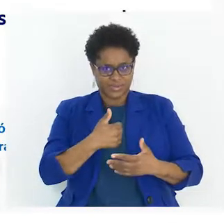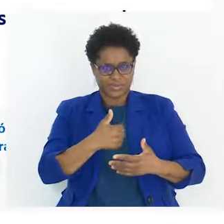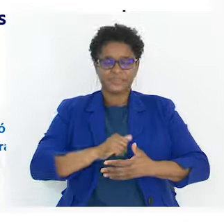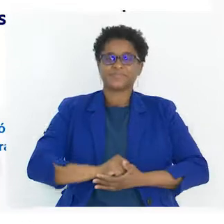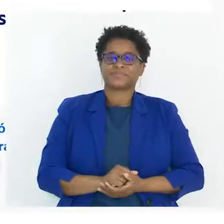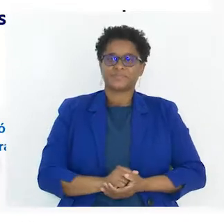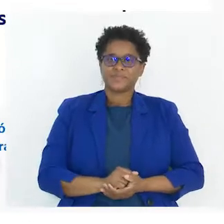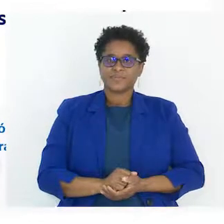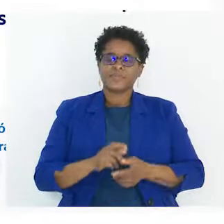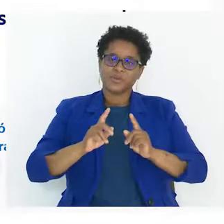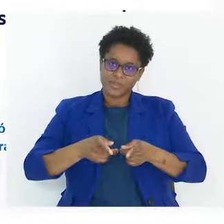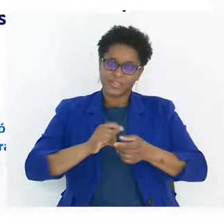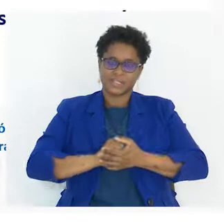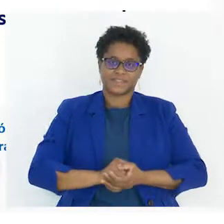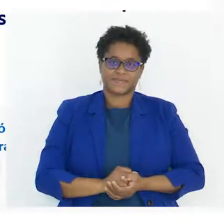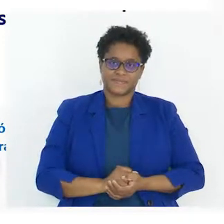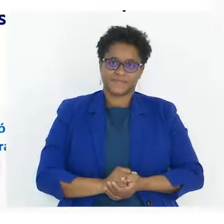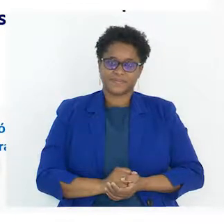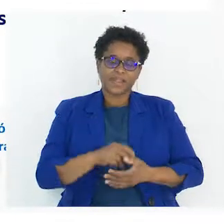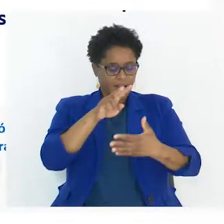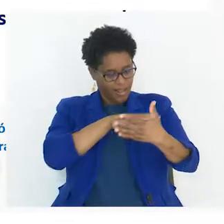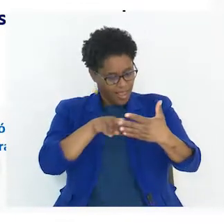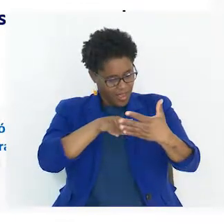agora. Combinado? Vamos lá.